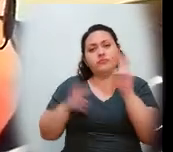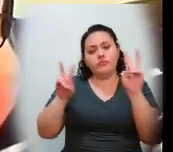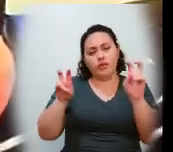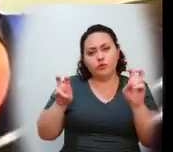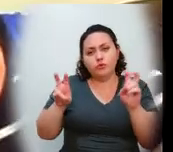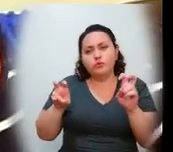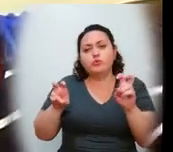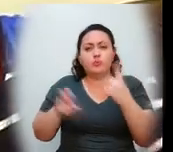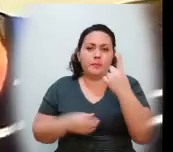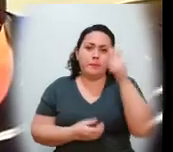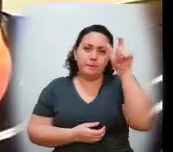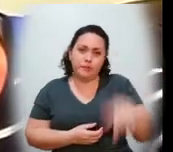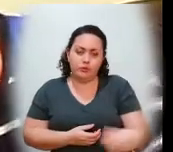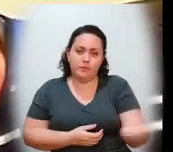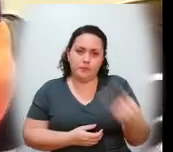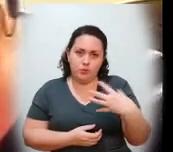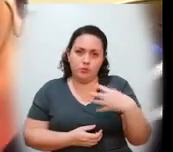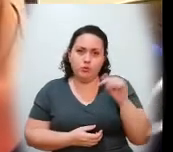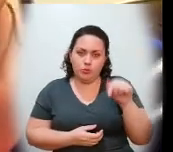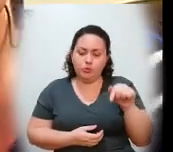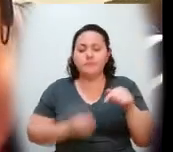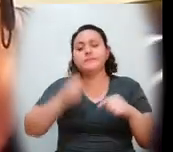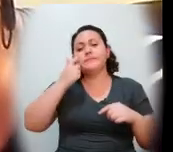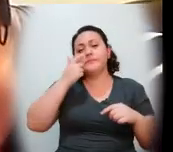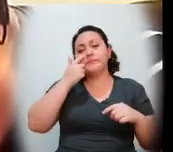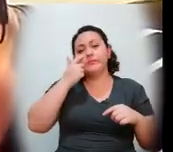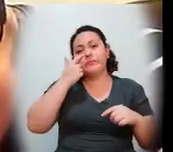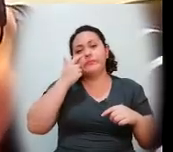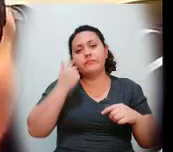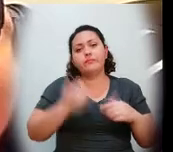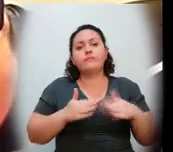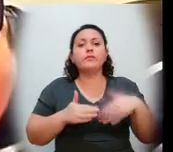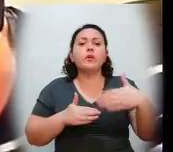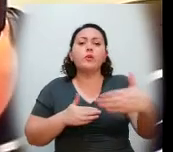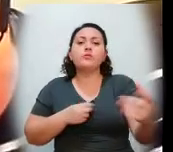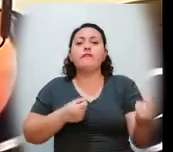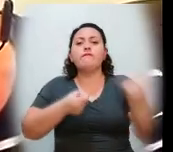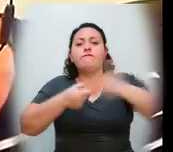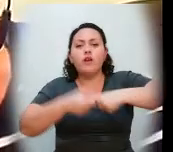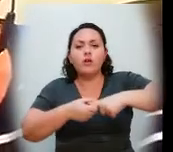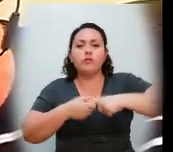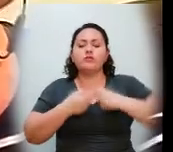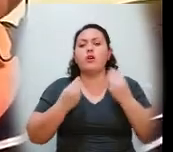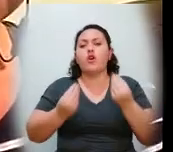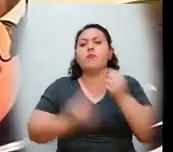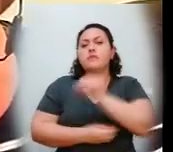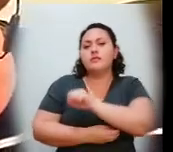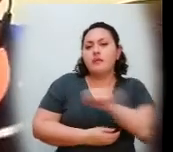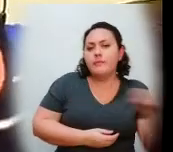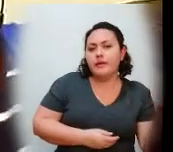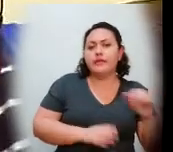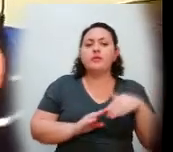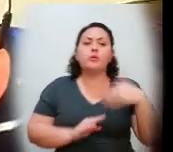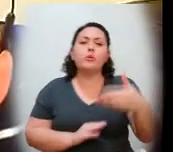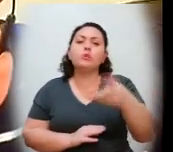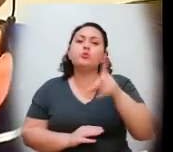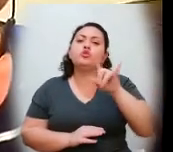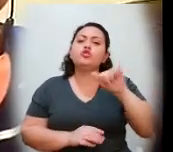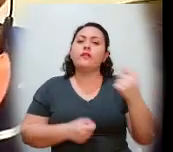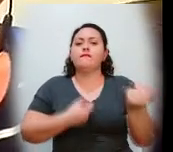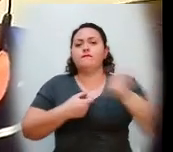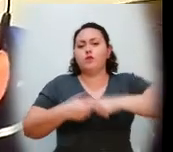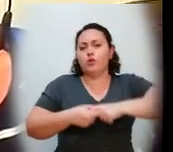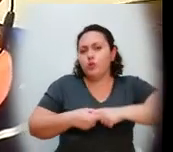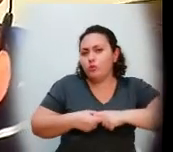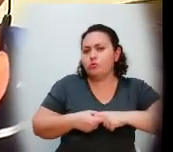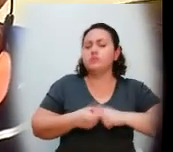que uma pessoa colocou sobre o retorno, de quando, como é que vai ficar o semestre, quando que a gente vai retornar,